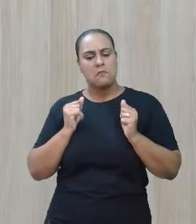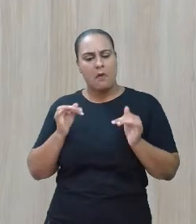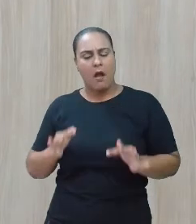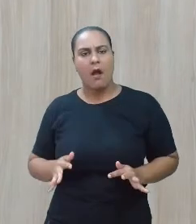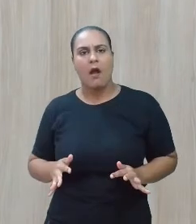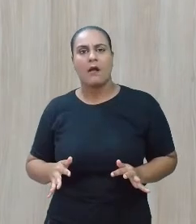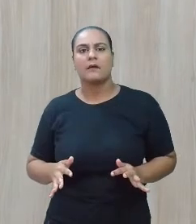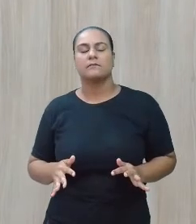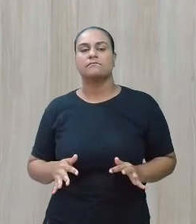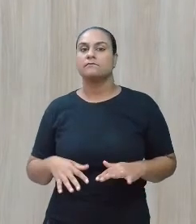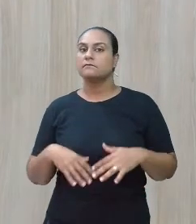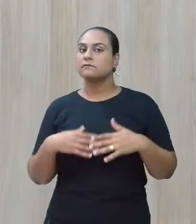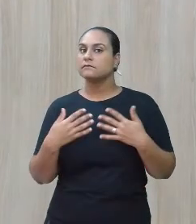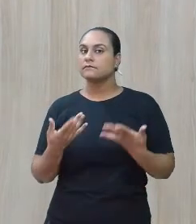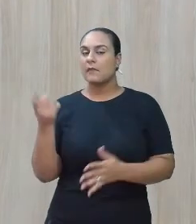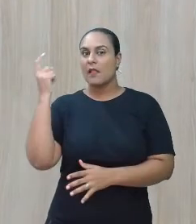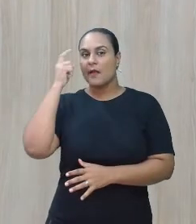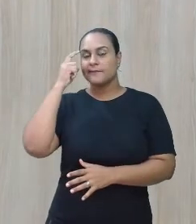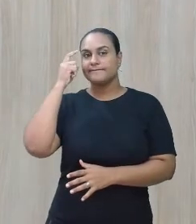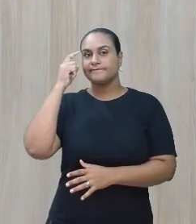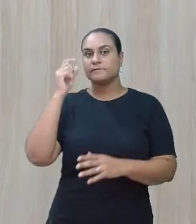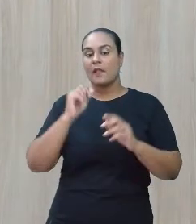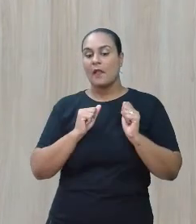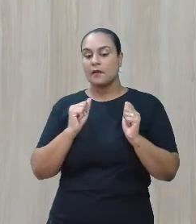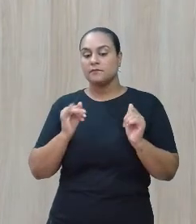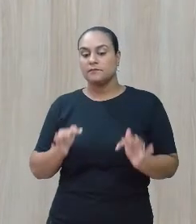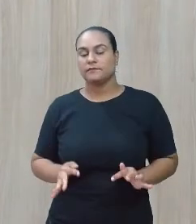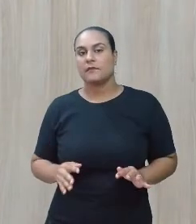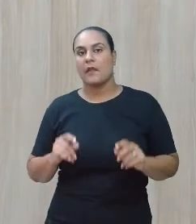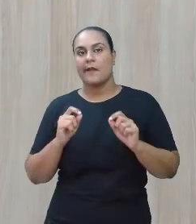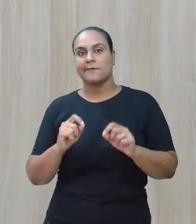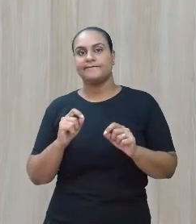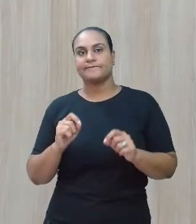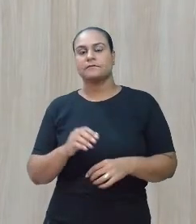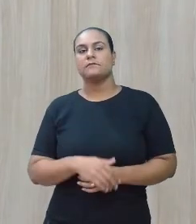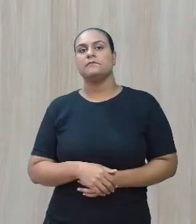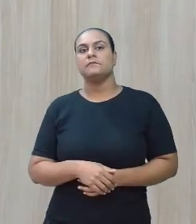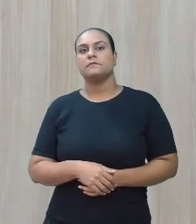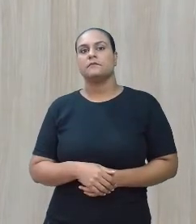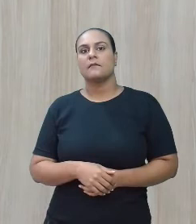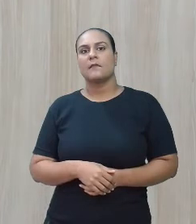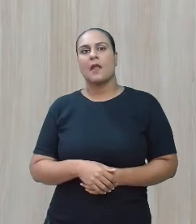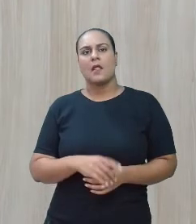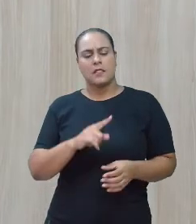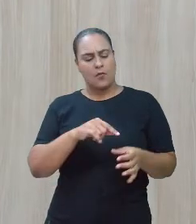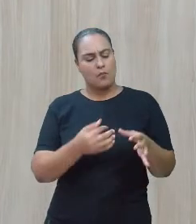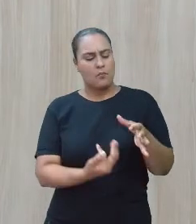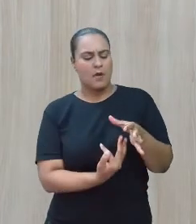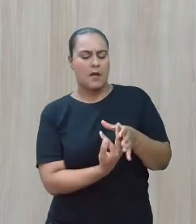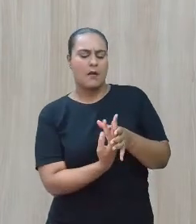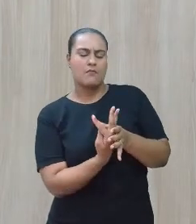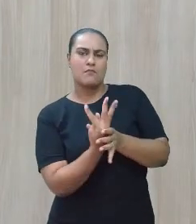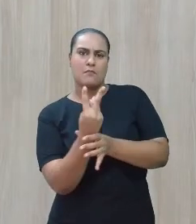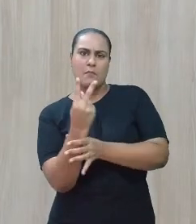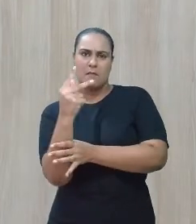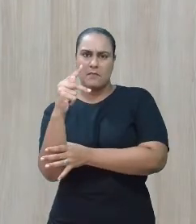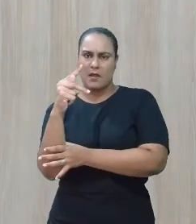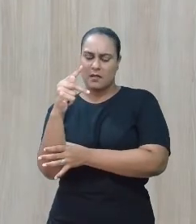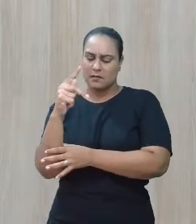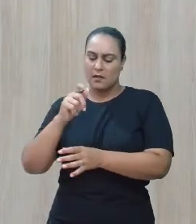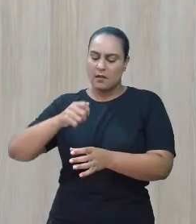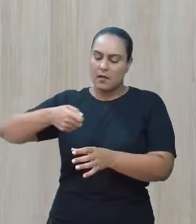E que tal pensarmos na iniciativa de regar uma plantinha que está aí morrendo na sua casa,